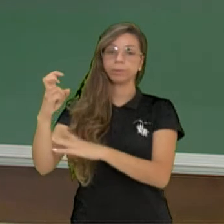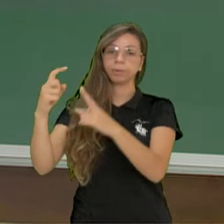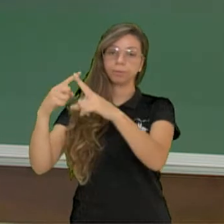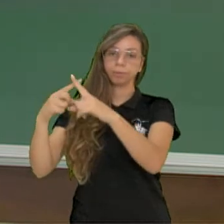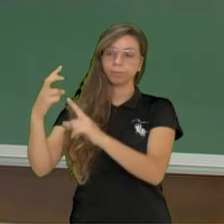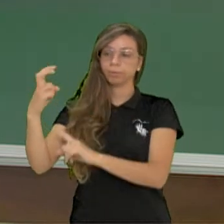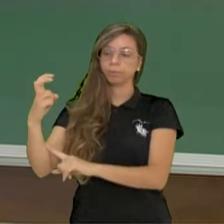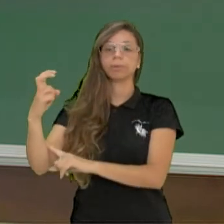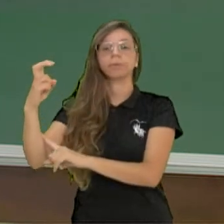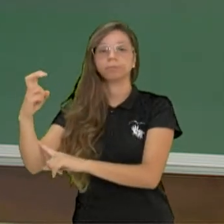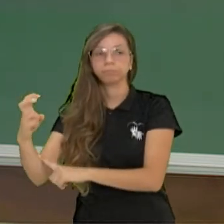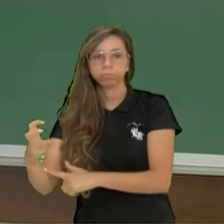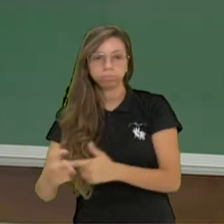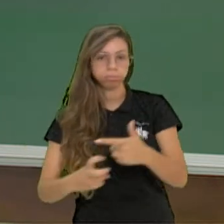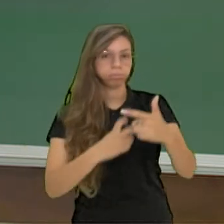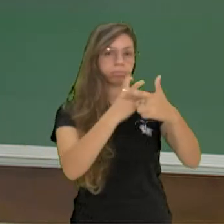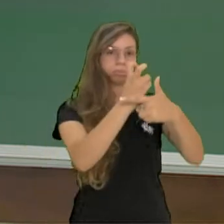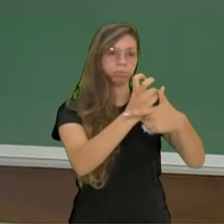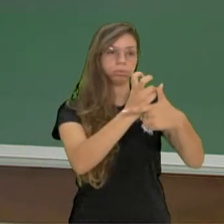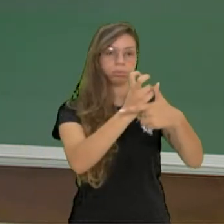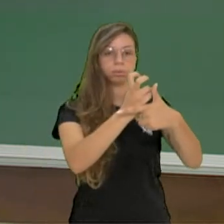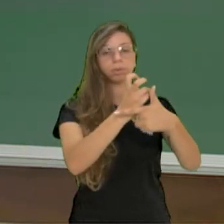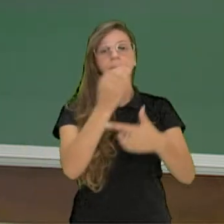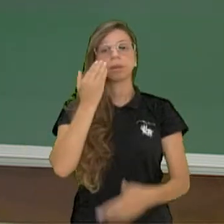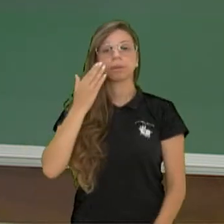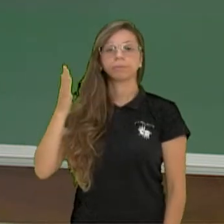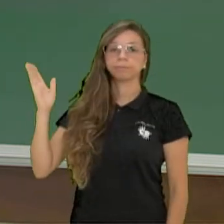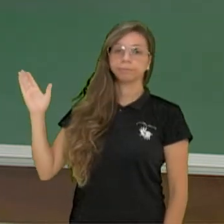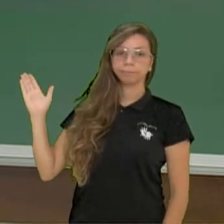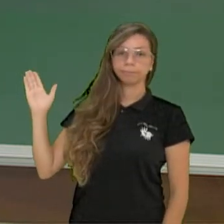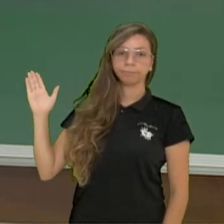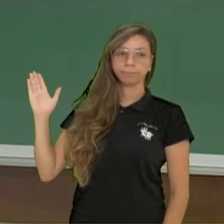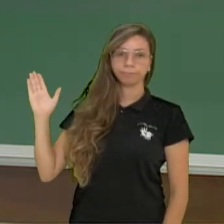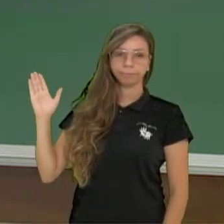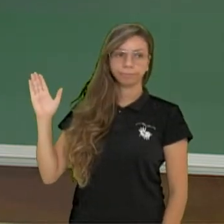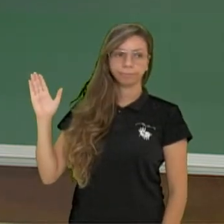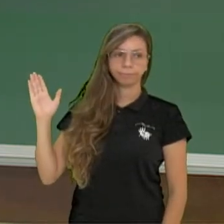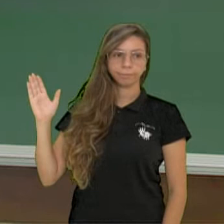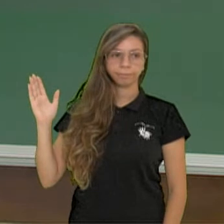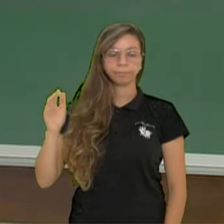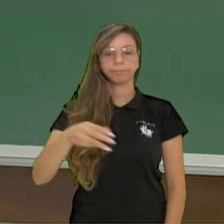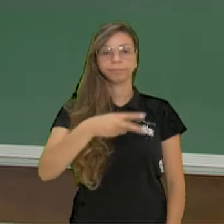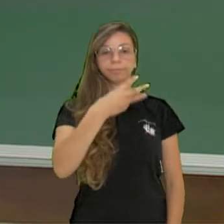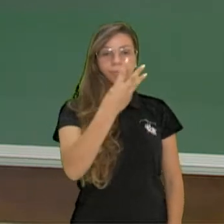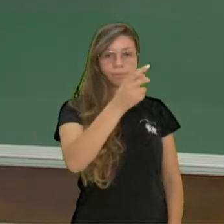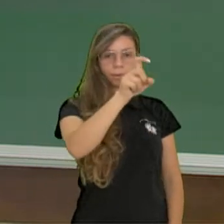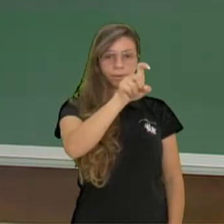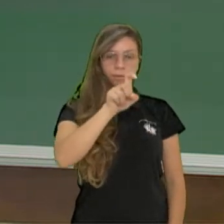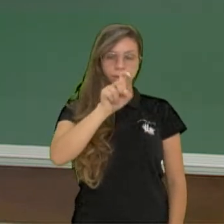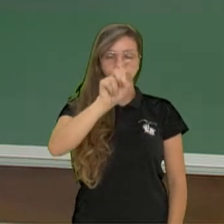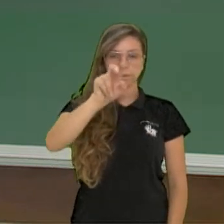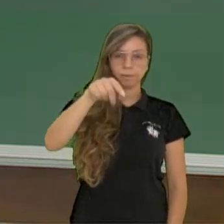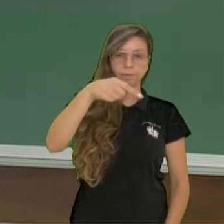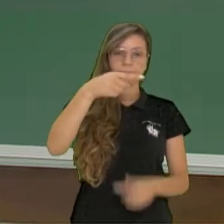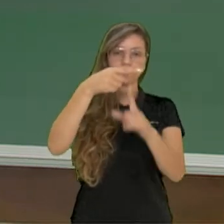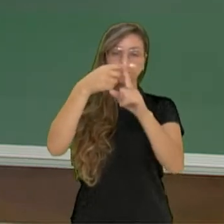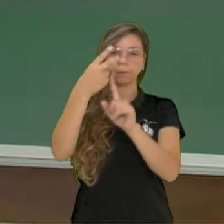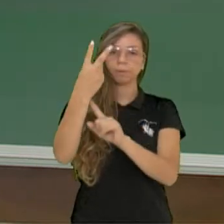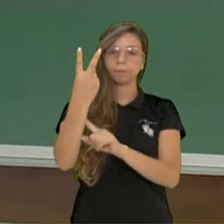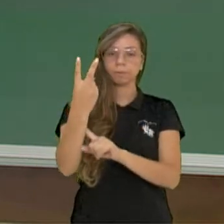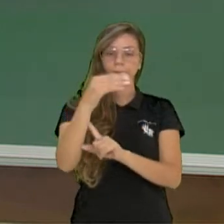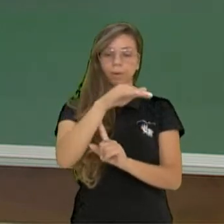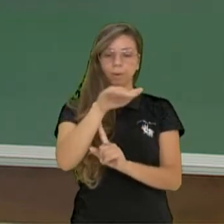passar dividindo. E aí eu tenho essa expressão. 3x mais 2 sobre 5 igual a